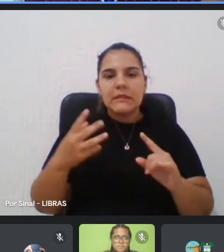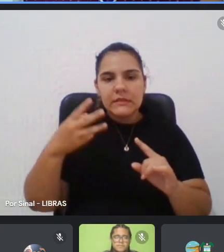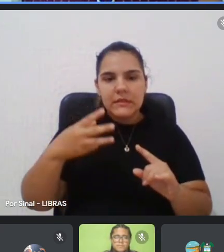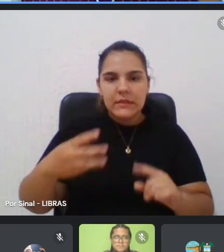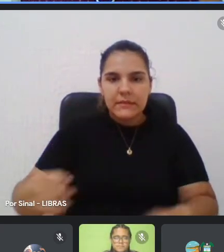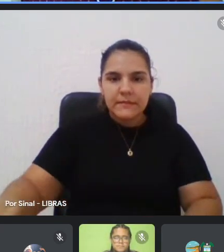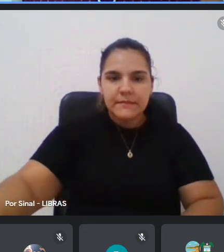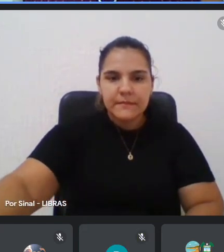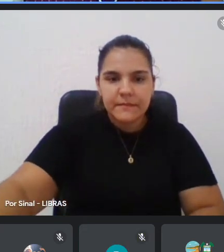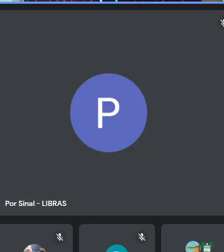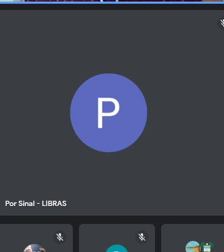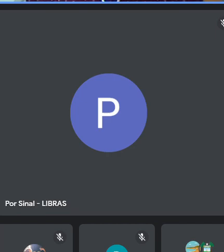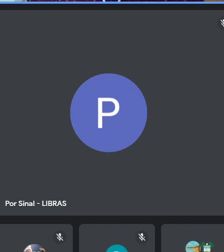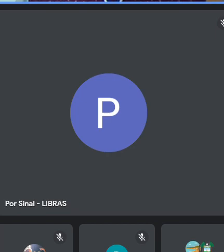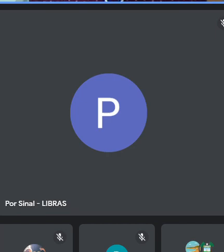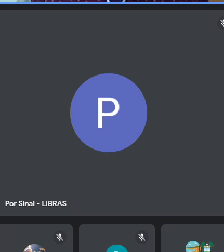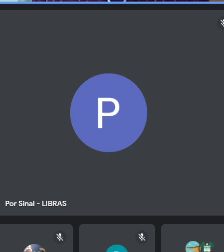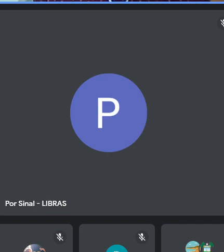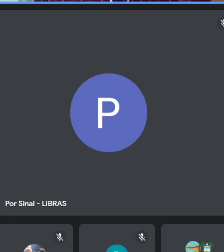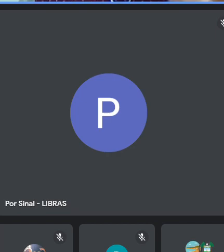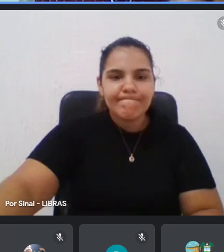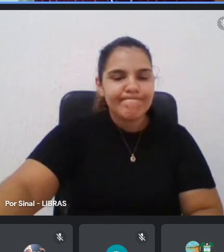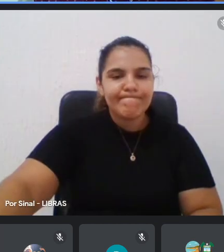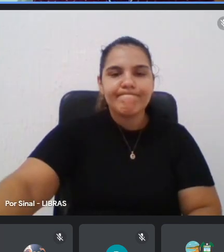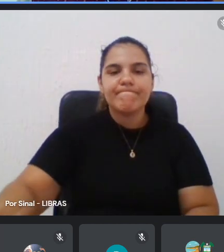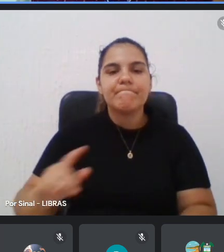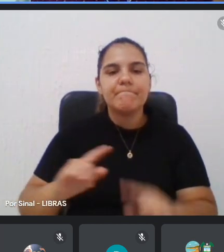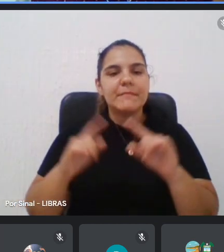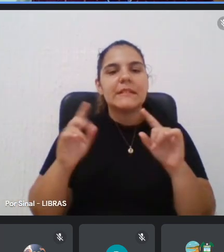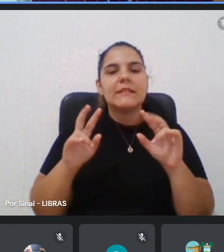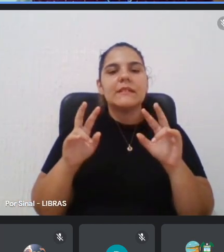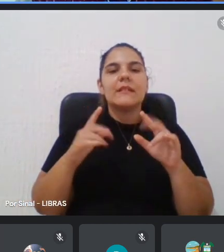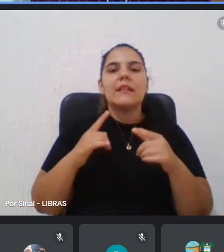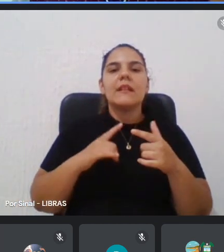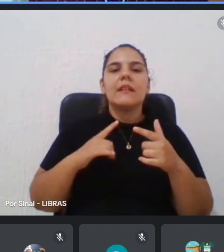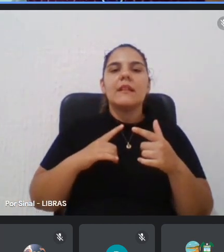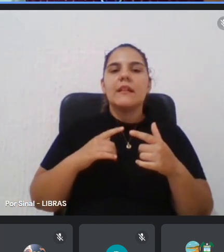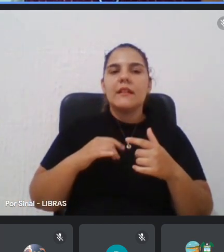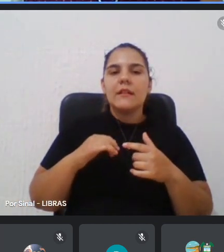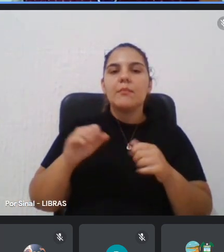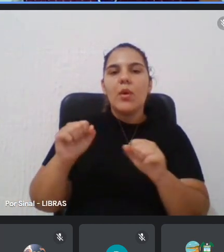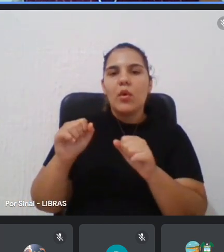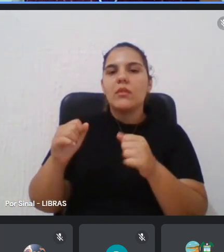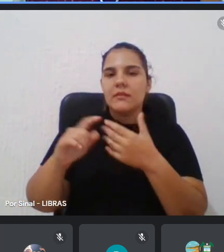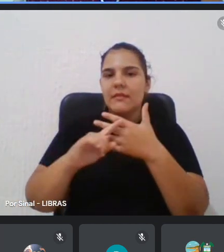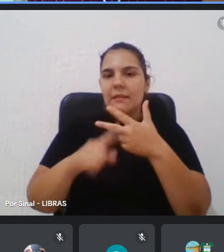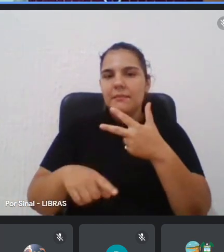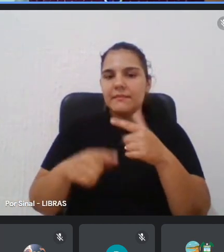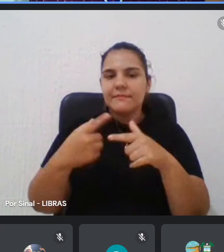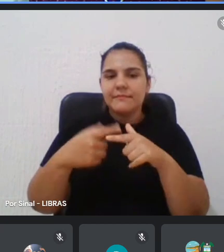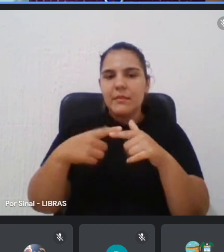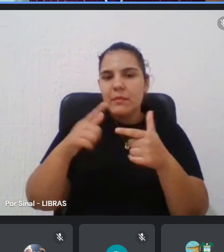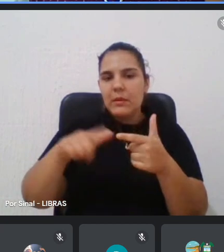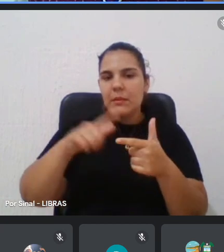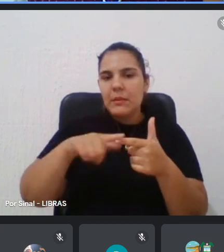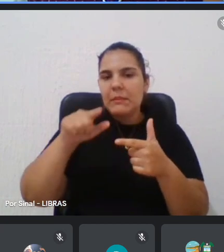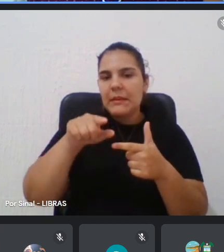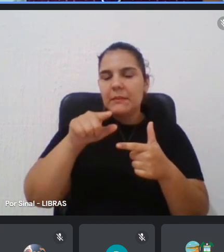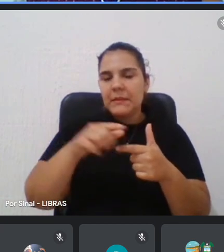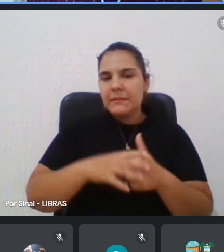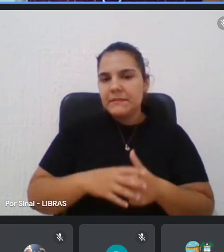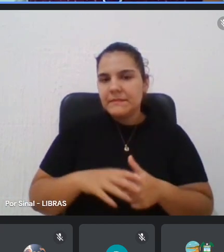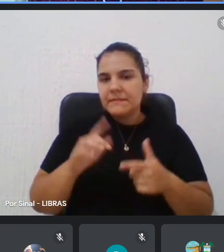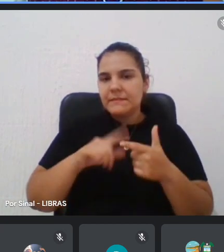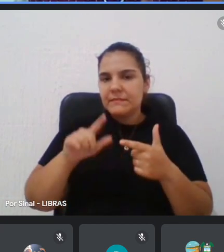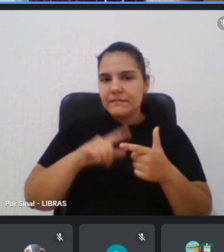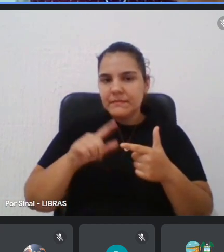falando nesse caso aí de recuperação de obras de acervos audiovisuais. Eu sei que quando a gente está recuperando a memória, essa recuperação da